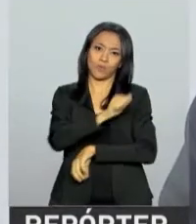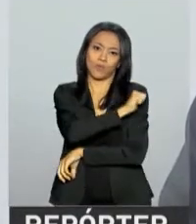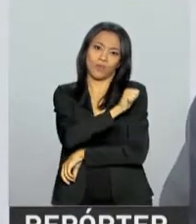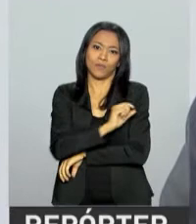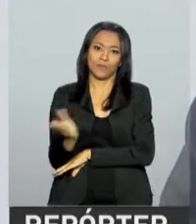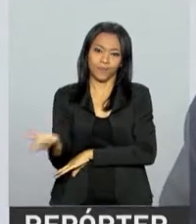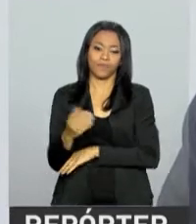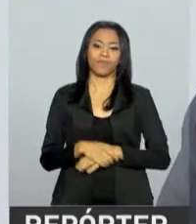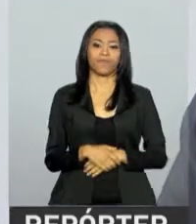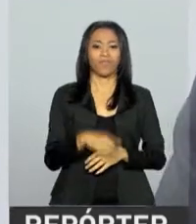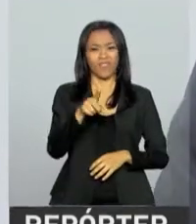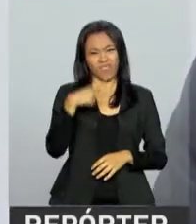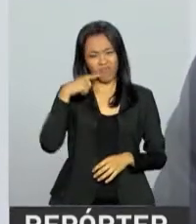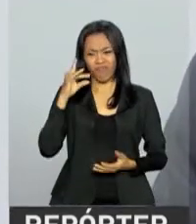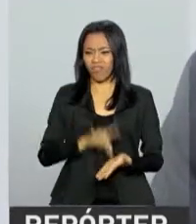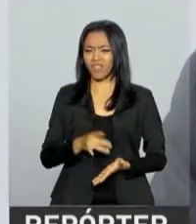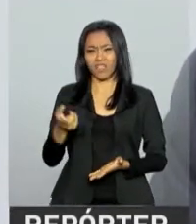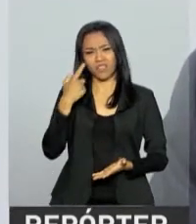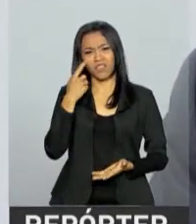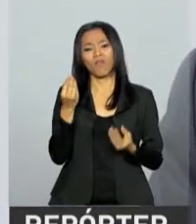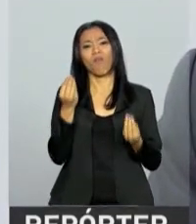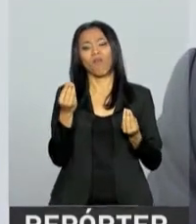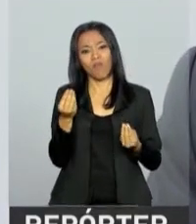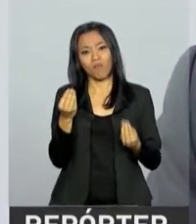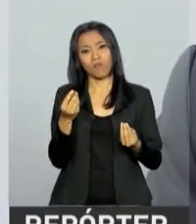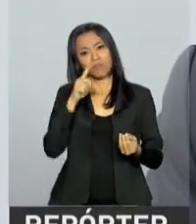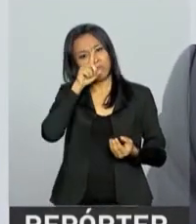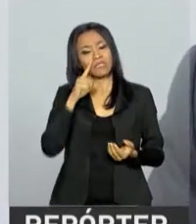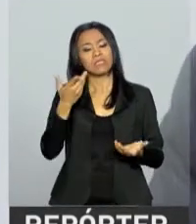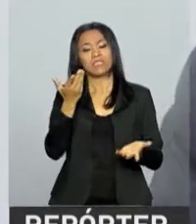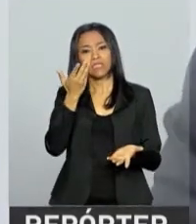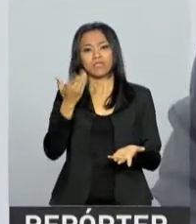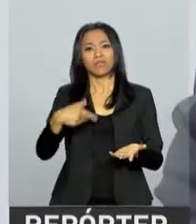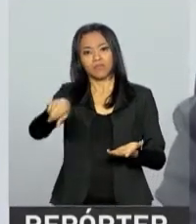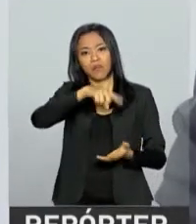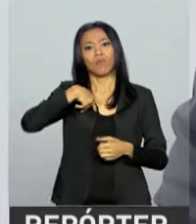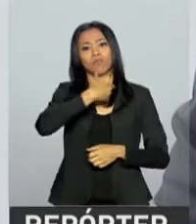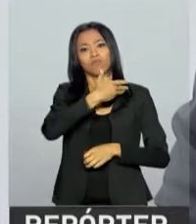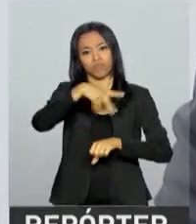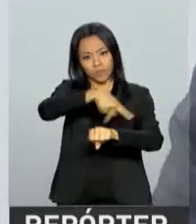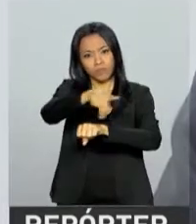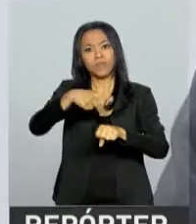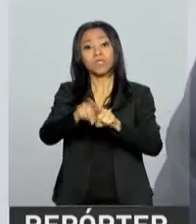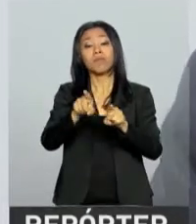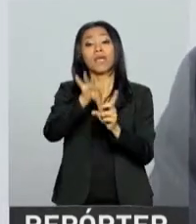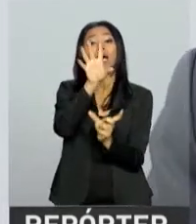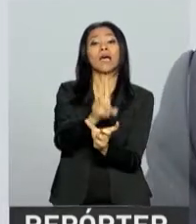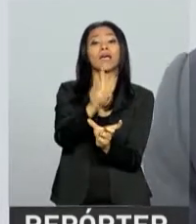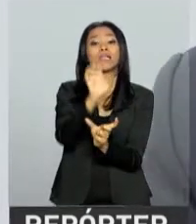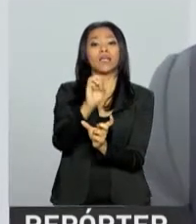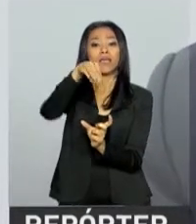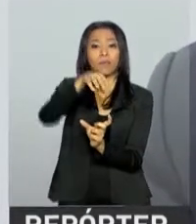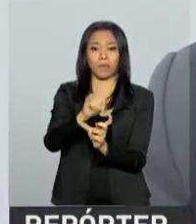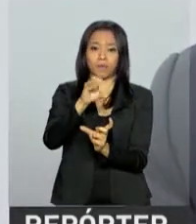verdadeiro atentado ao Estado de Direito e um atentado à democracia. No particular, no